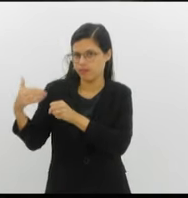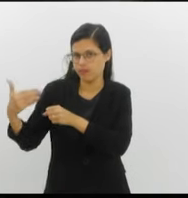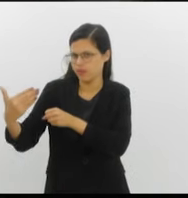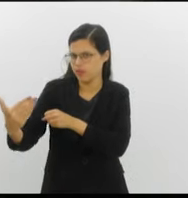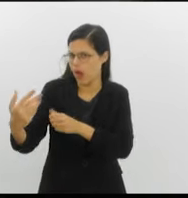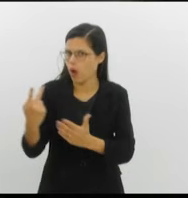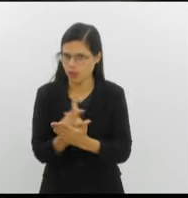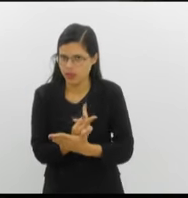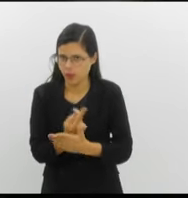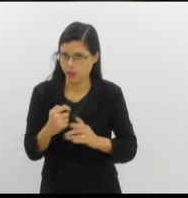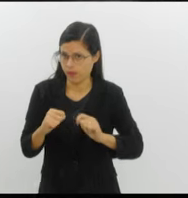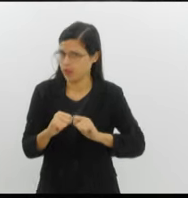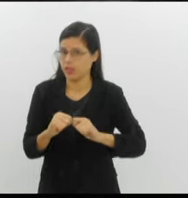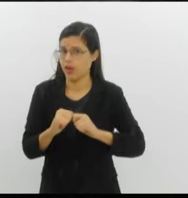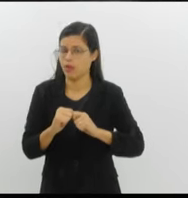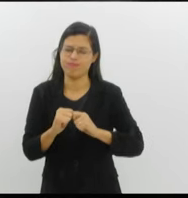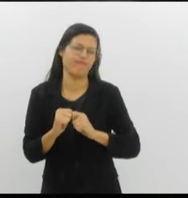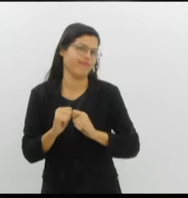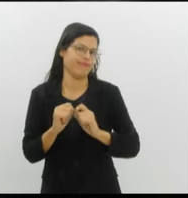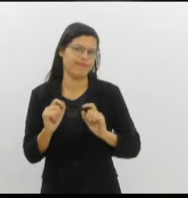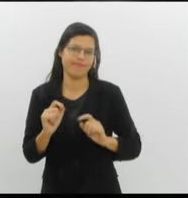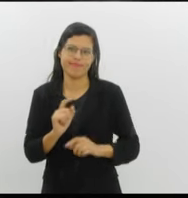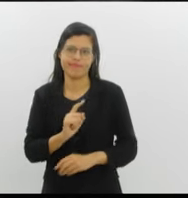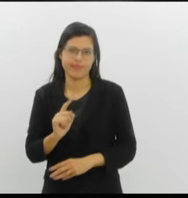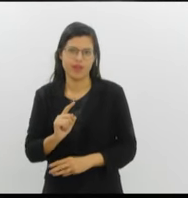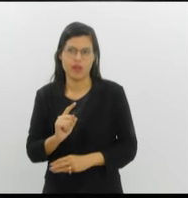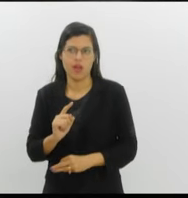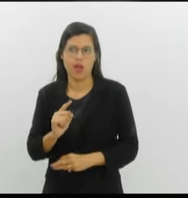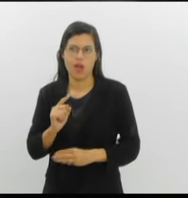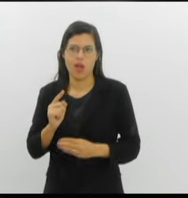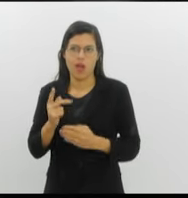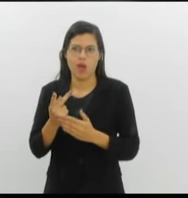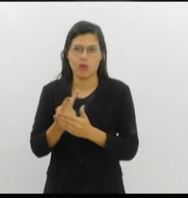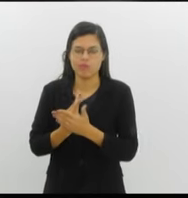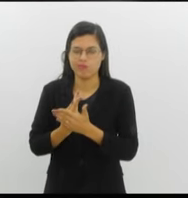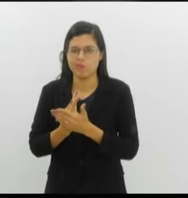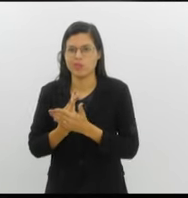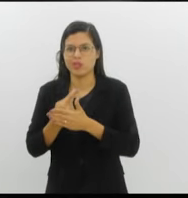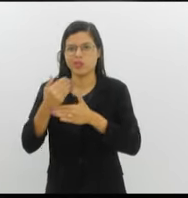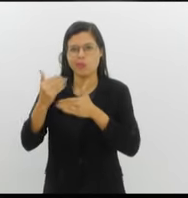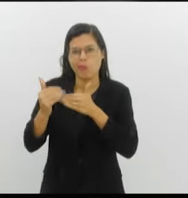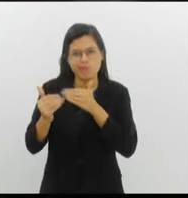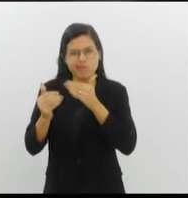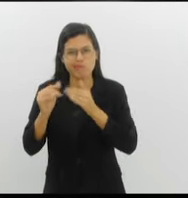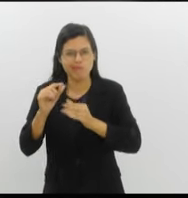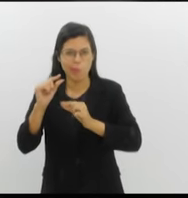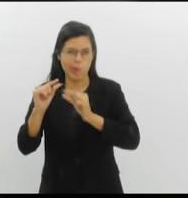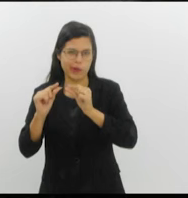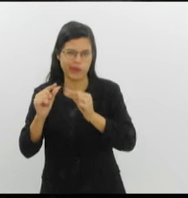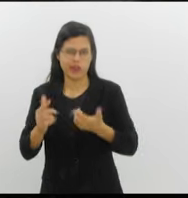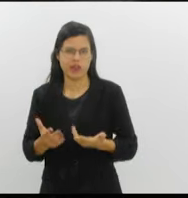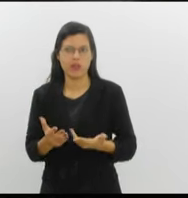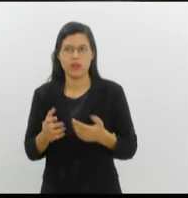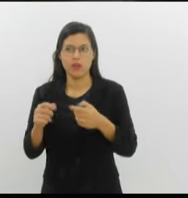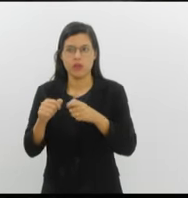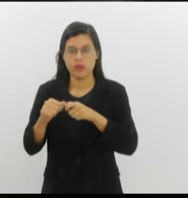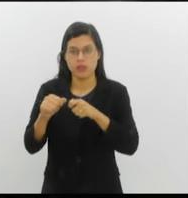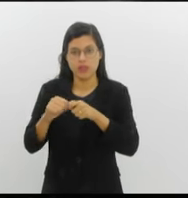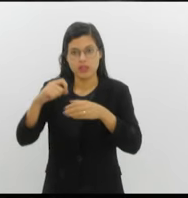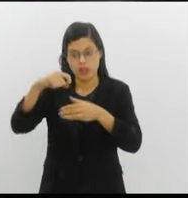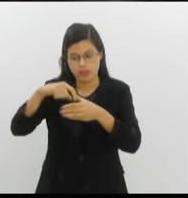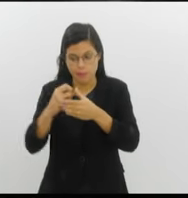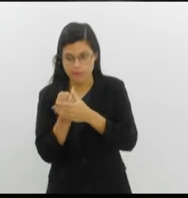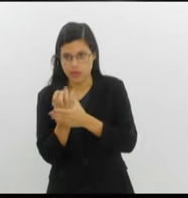aconteceu de forma muito precária. E fazer cobertura